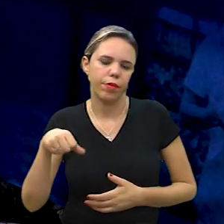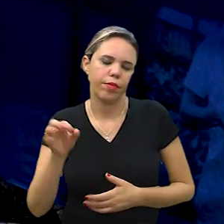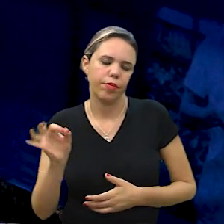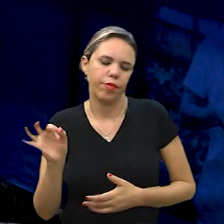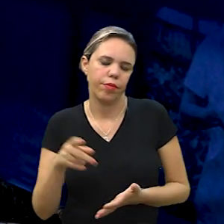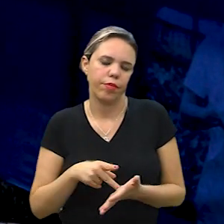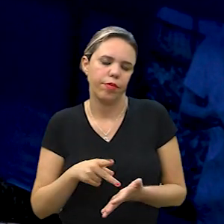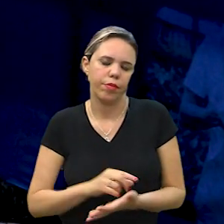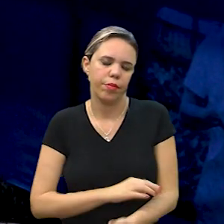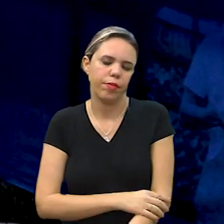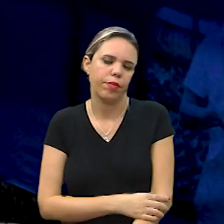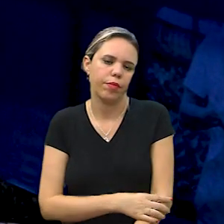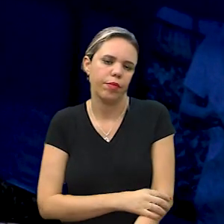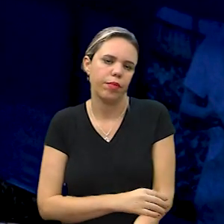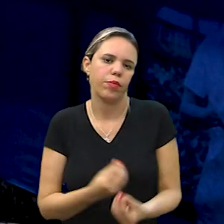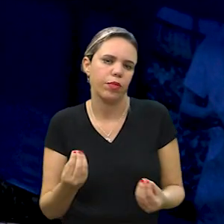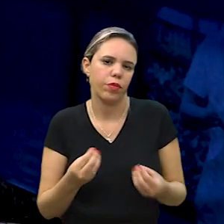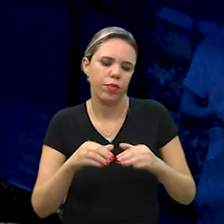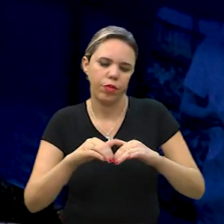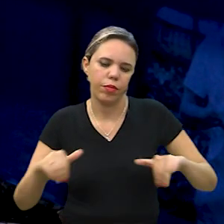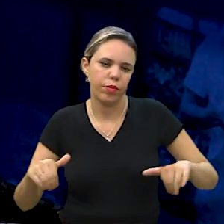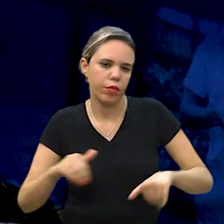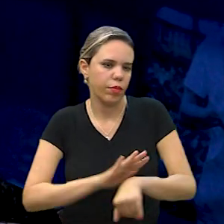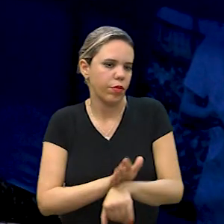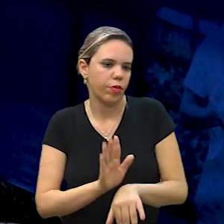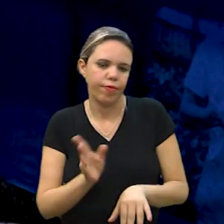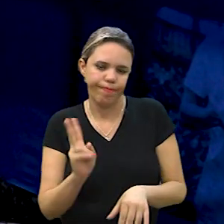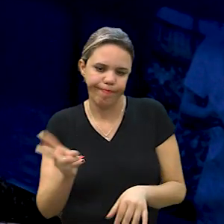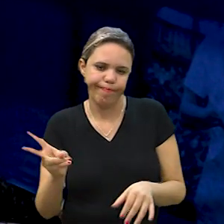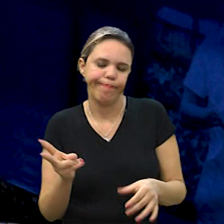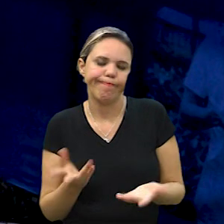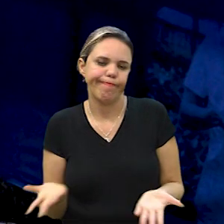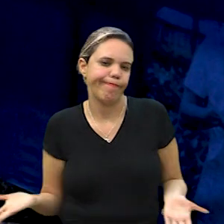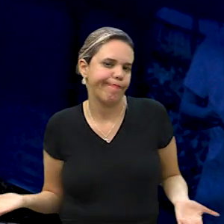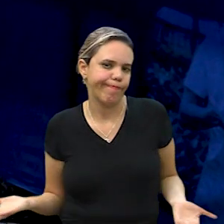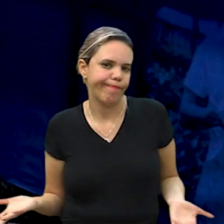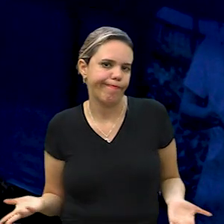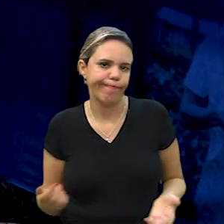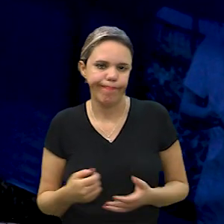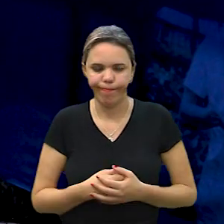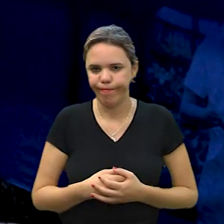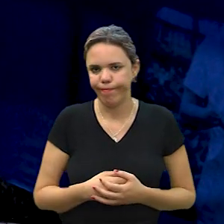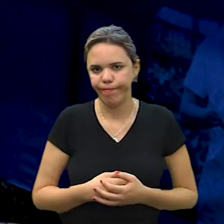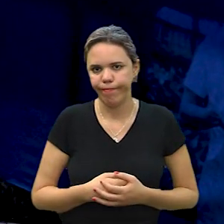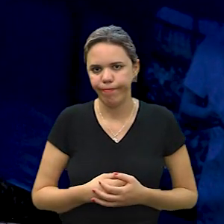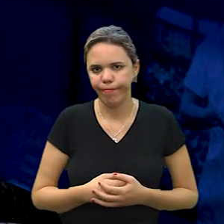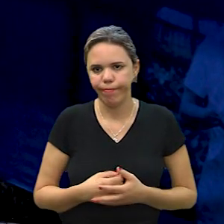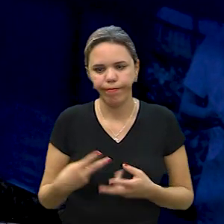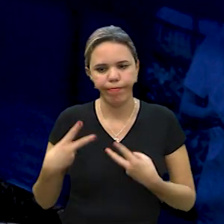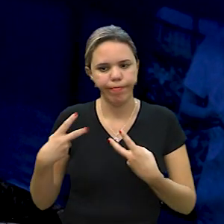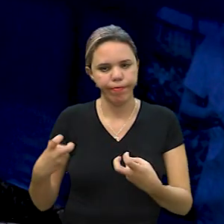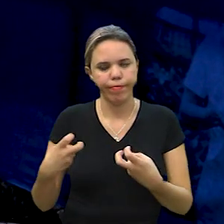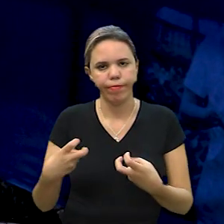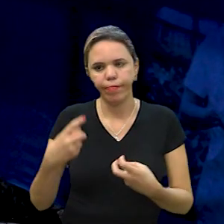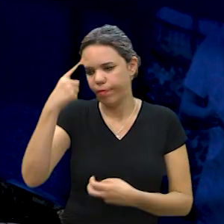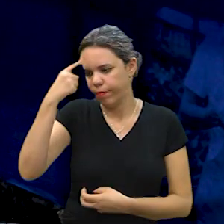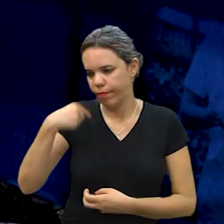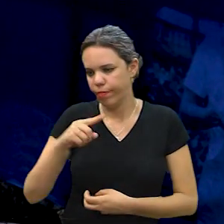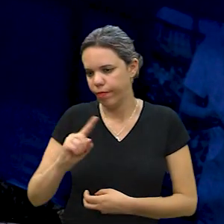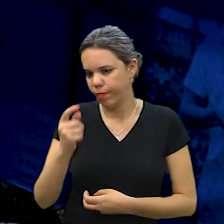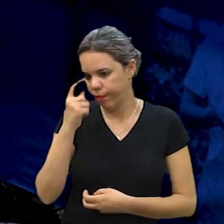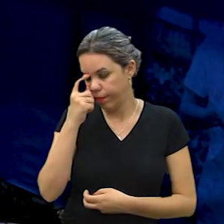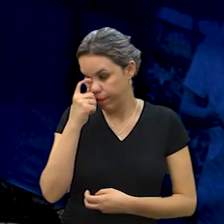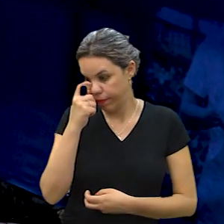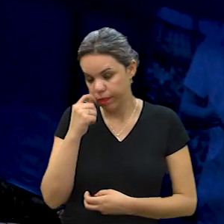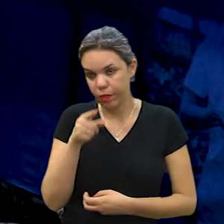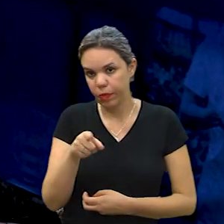Claro, com certeza. Não há como desvincular uma coisa da outra, né? Mesmo quando ele não se aperceba nesse perfil.